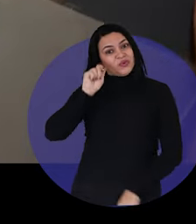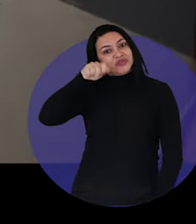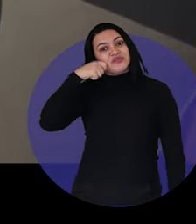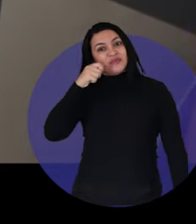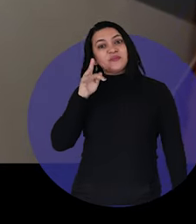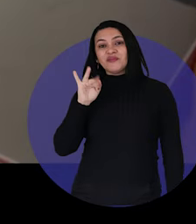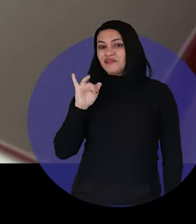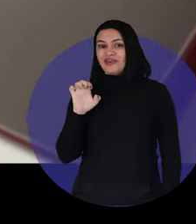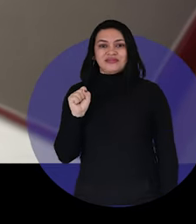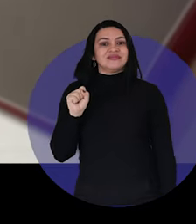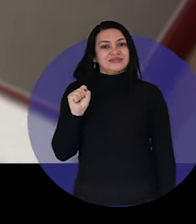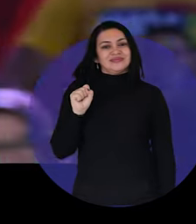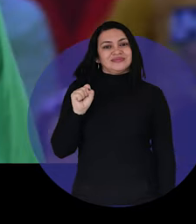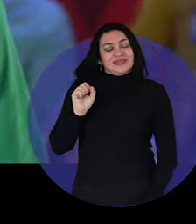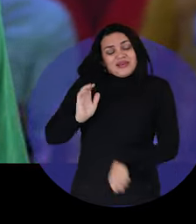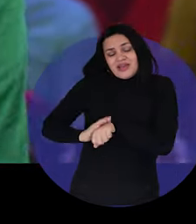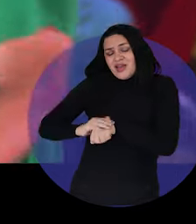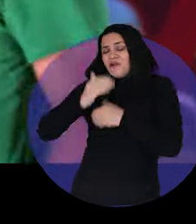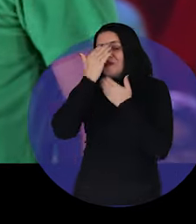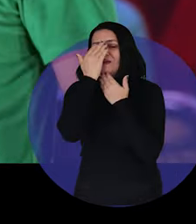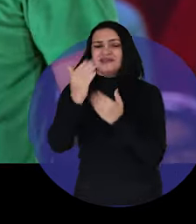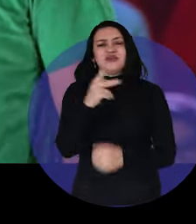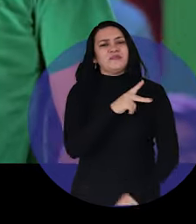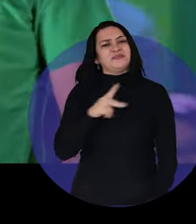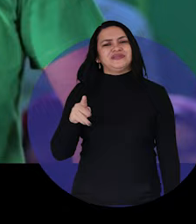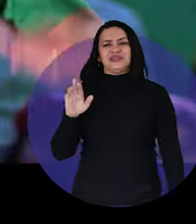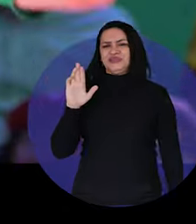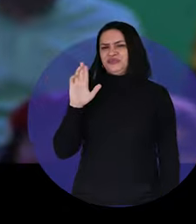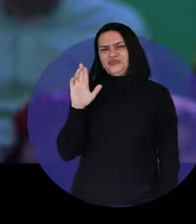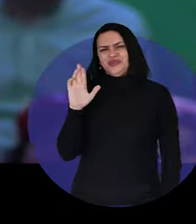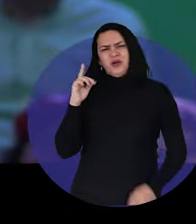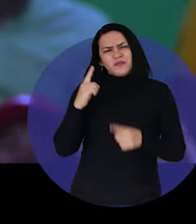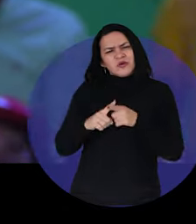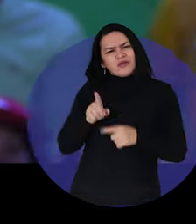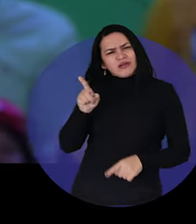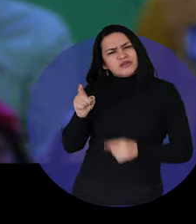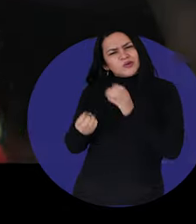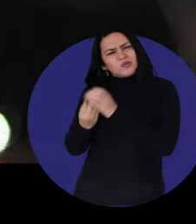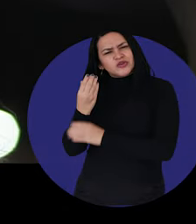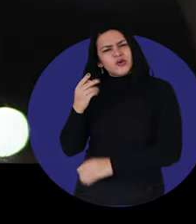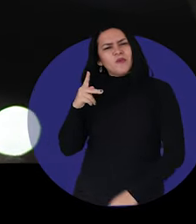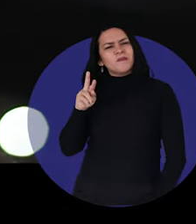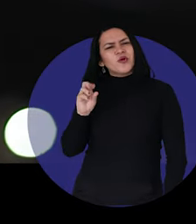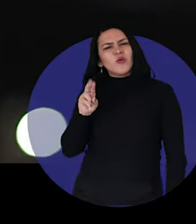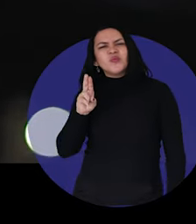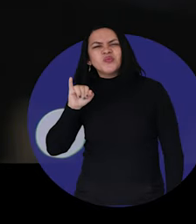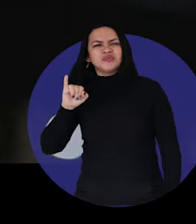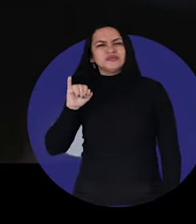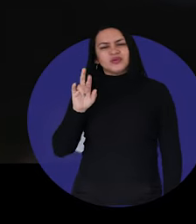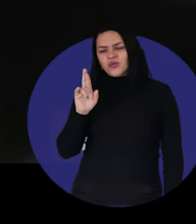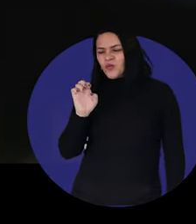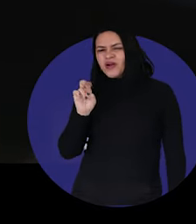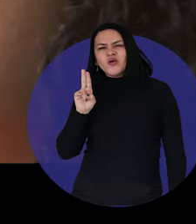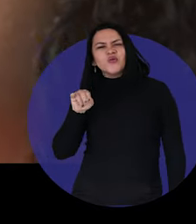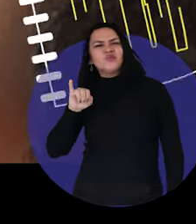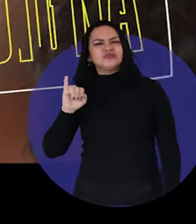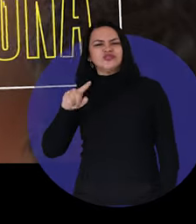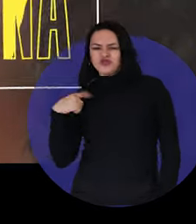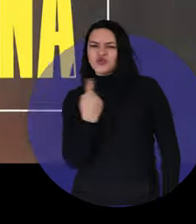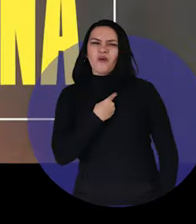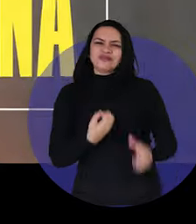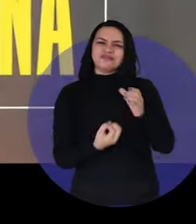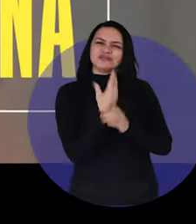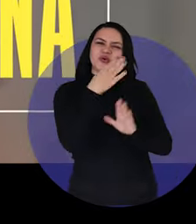advogado, pelo FIES. Eu lhe agradeço, presidente Lula, porque o senhor criou o ProUni, o Reúne, e nós criamos